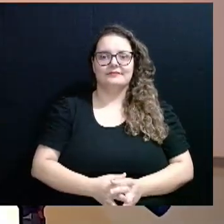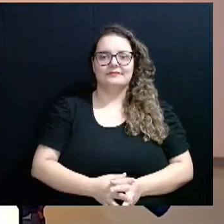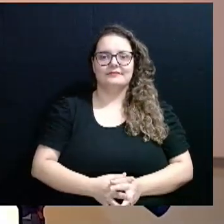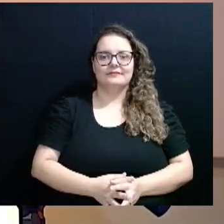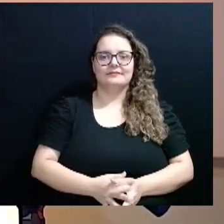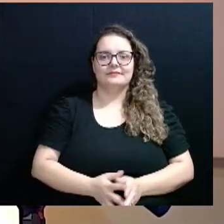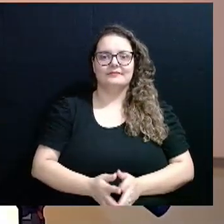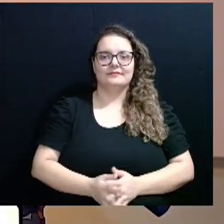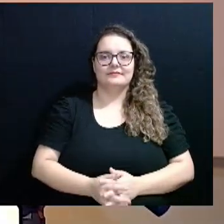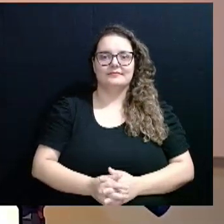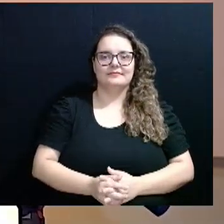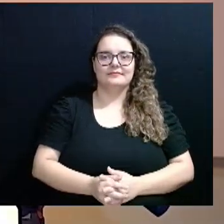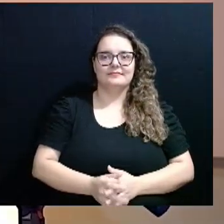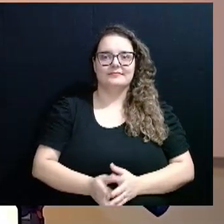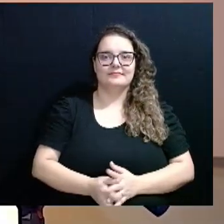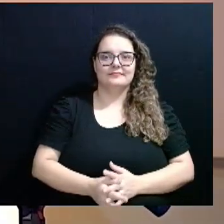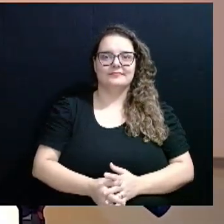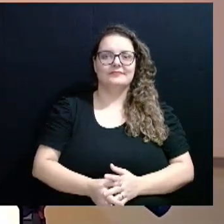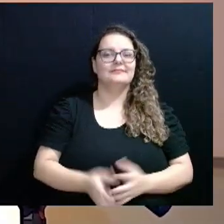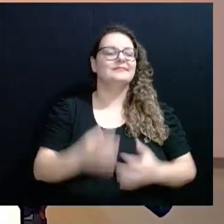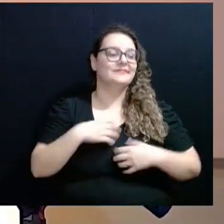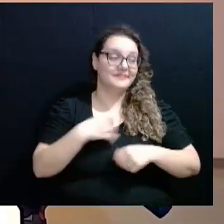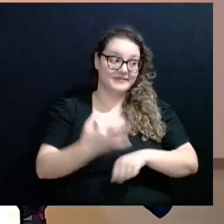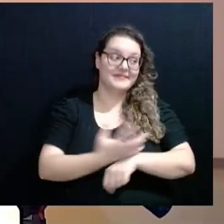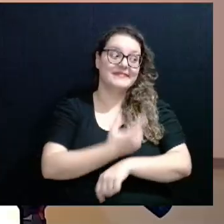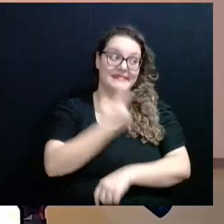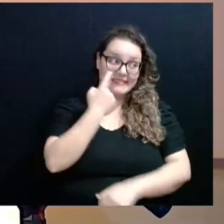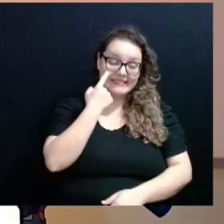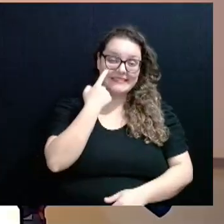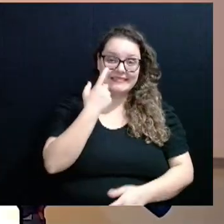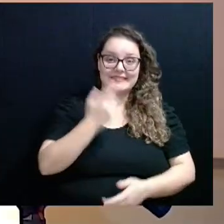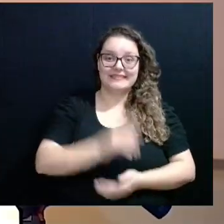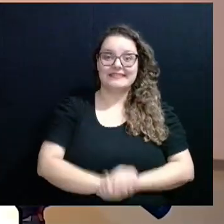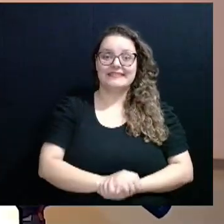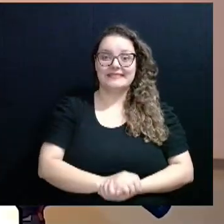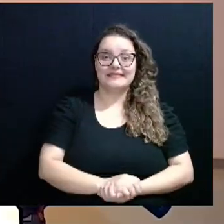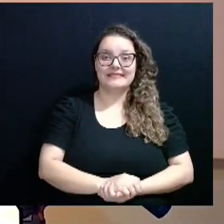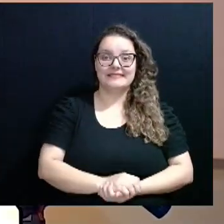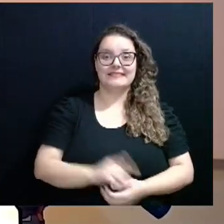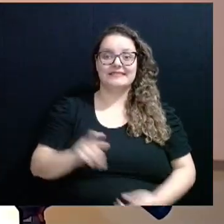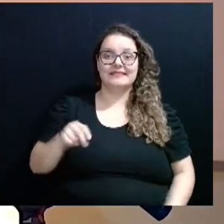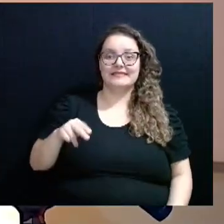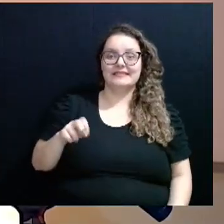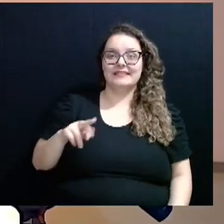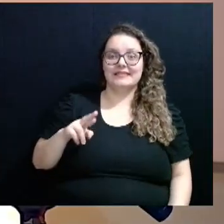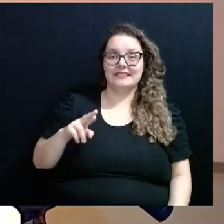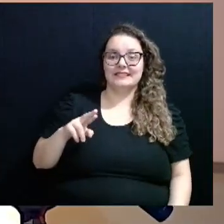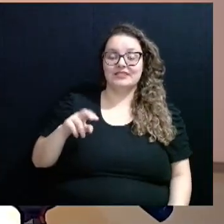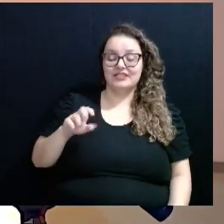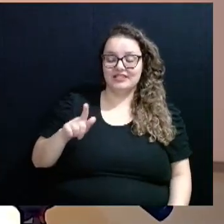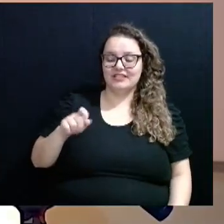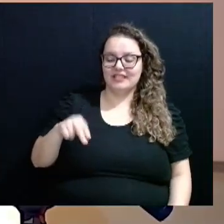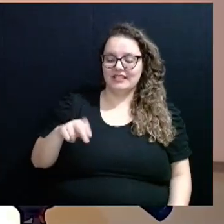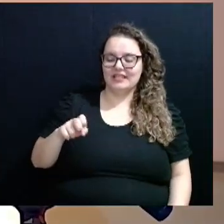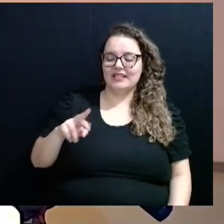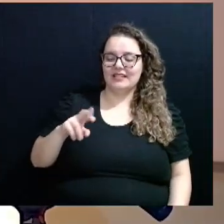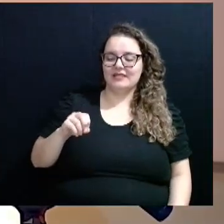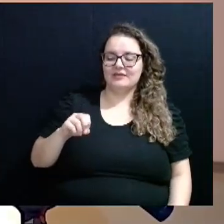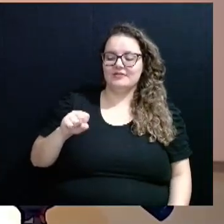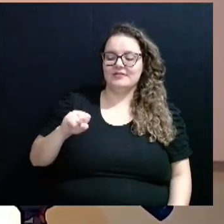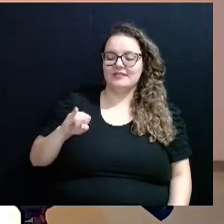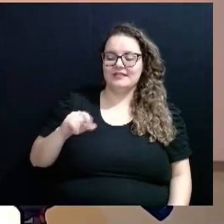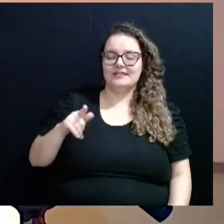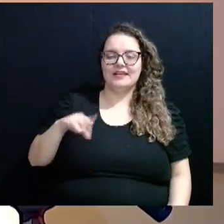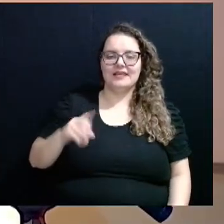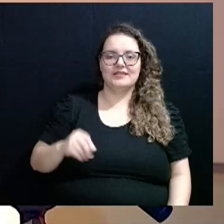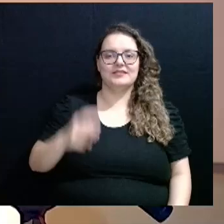A gente se emociona, viu? Com generosidade, inteligência e sensibilidade. Maria